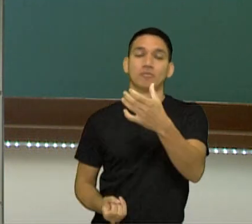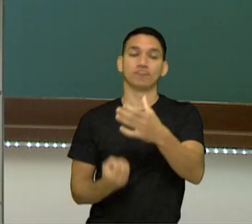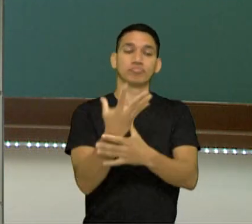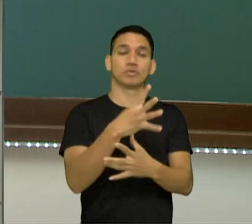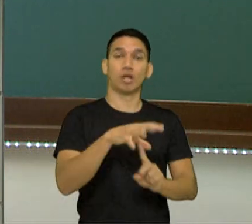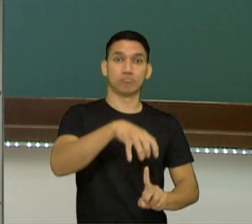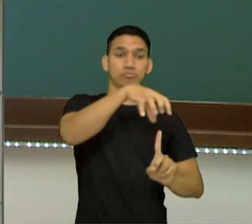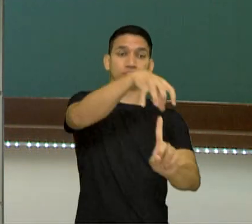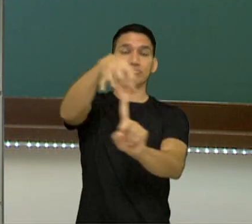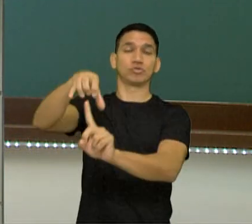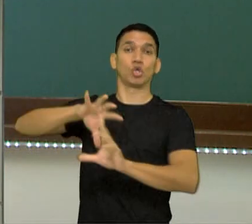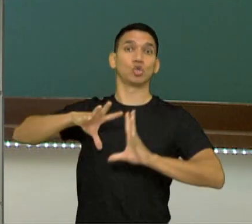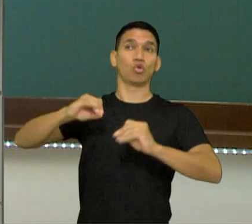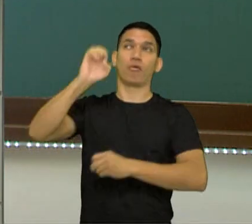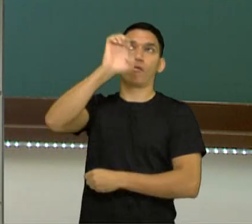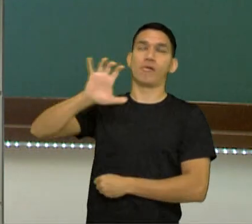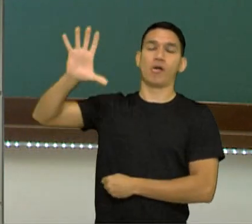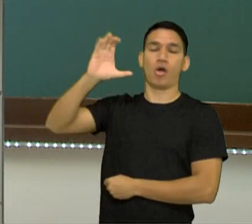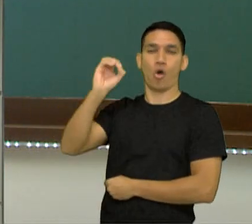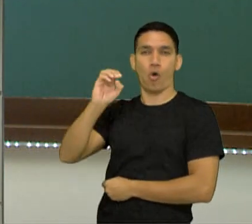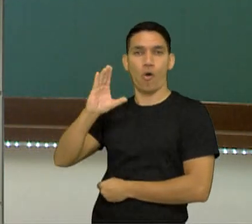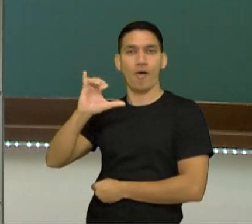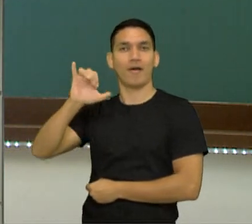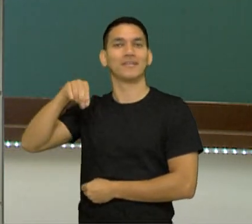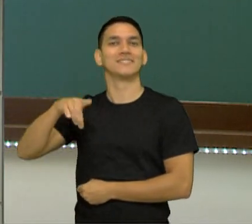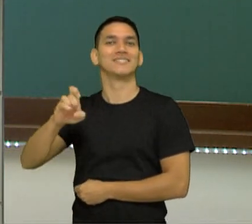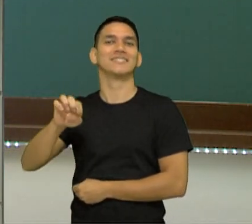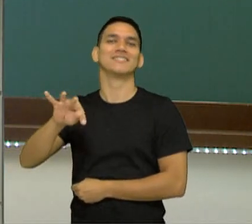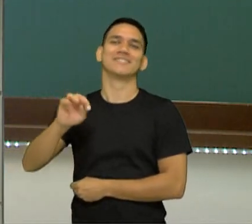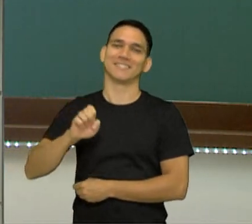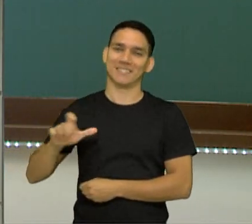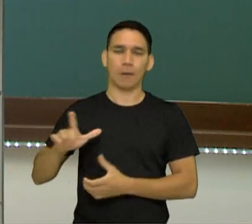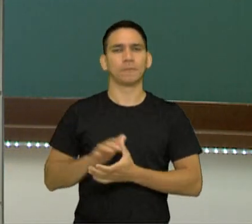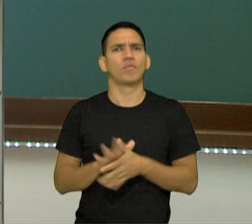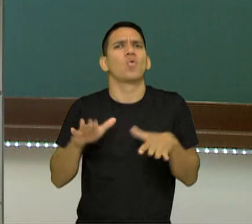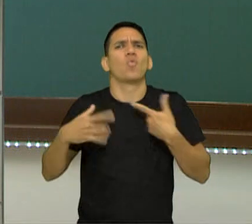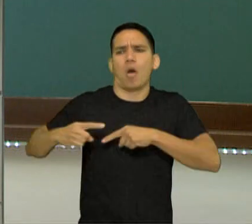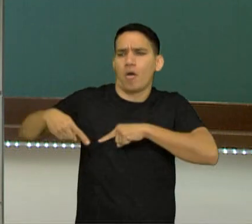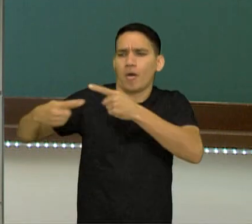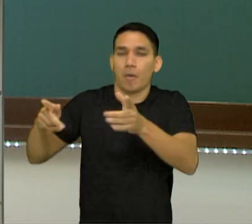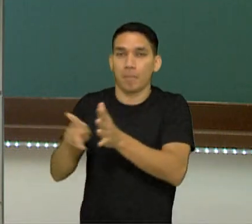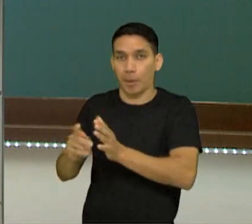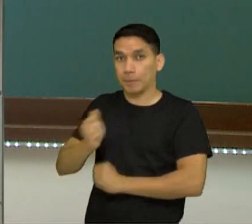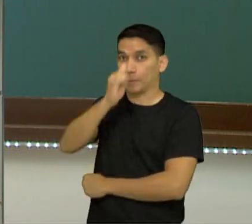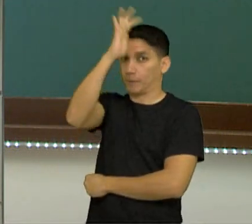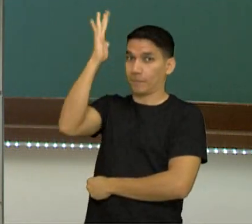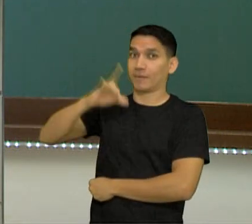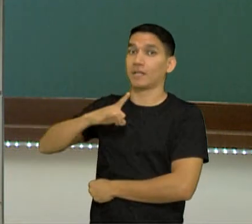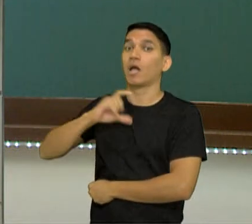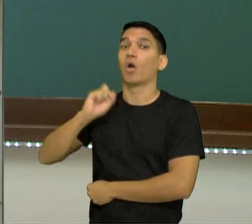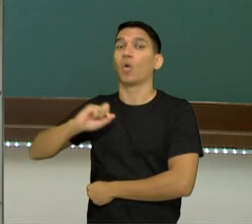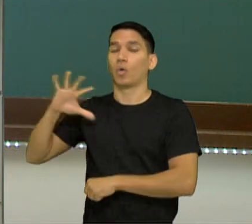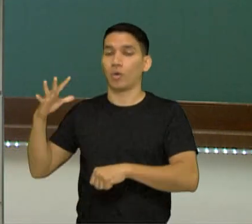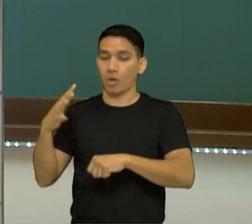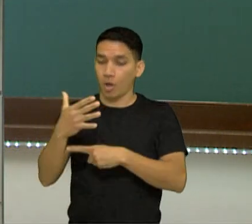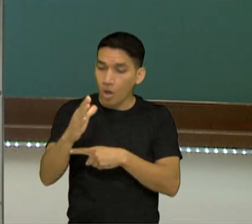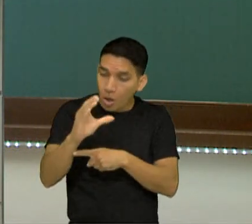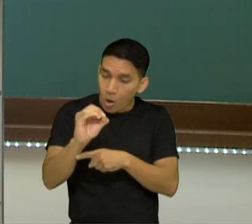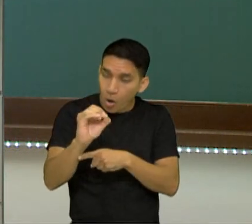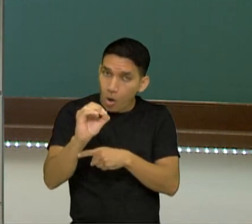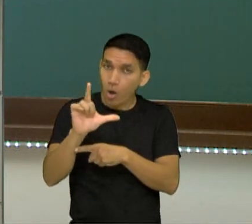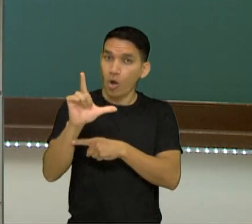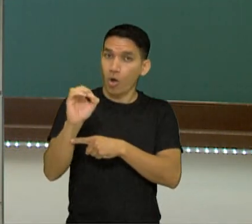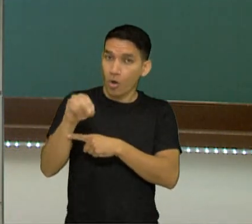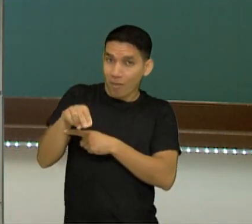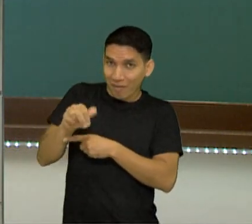ocidental e qual que quais serão as heranças da dos Romanos nós teremos o colonato que é